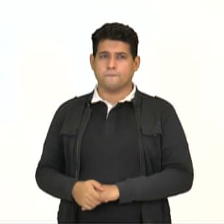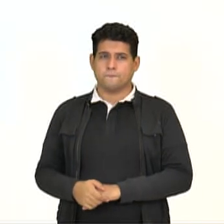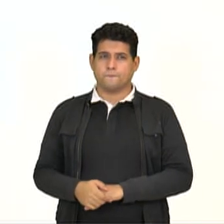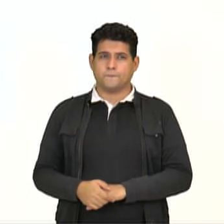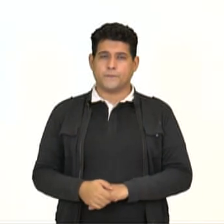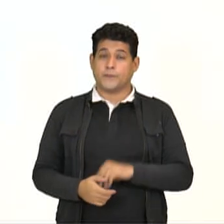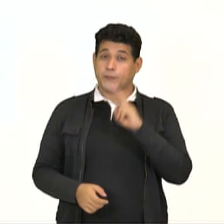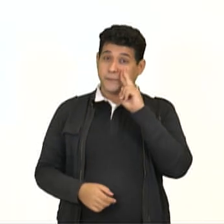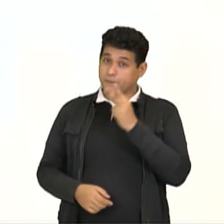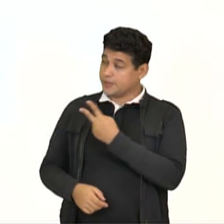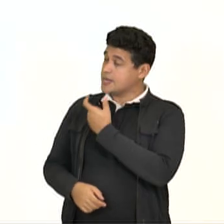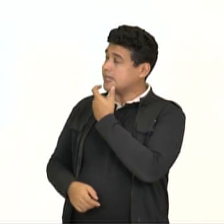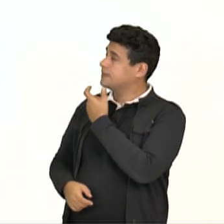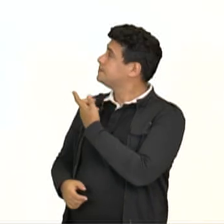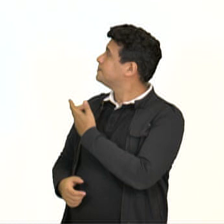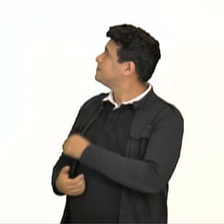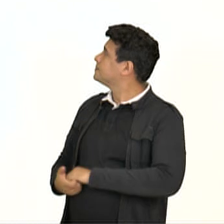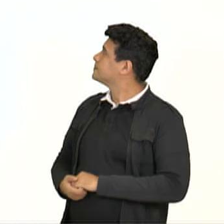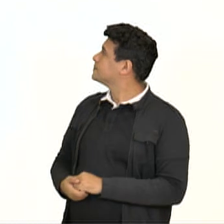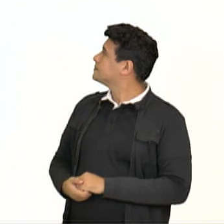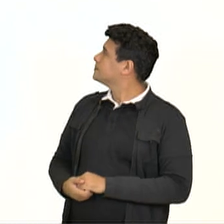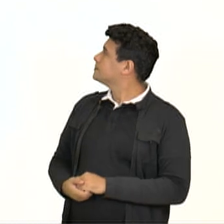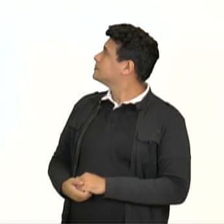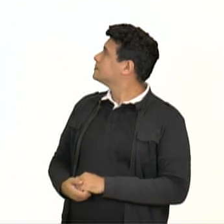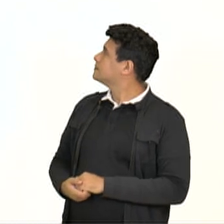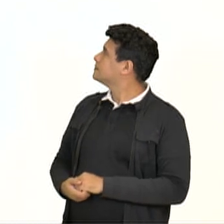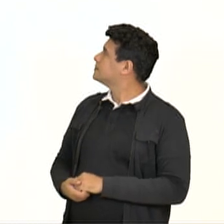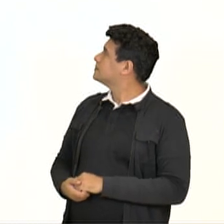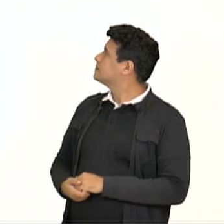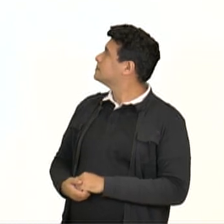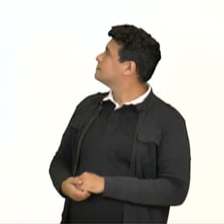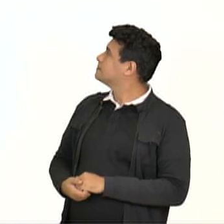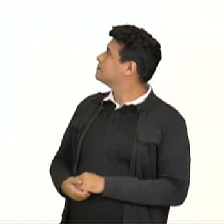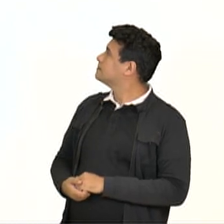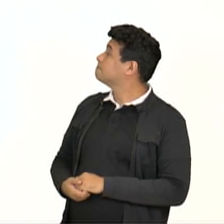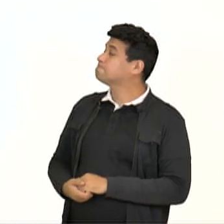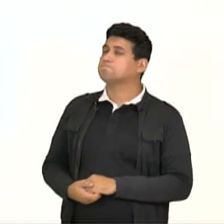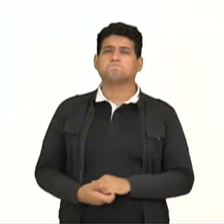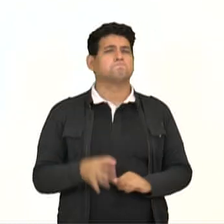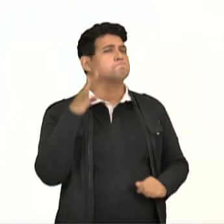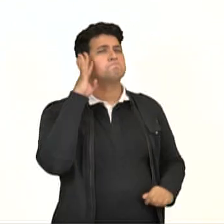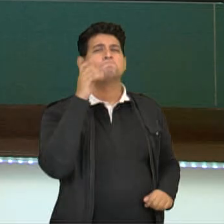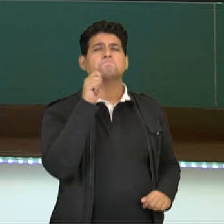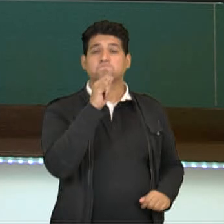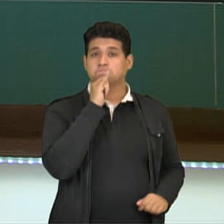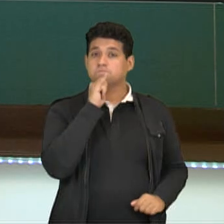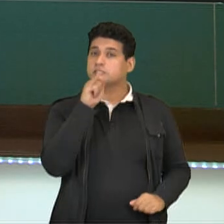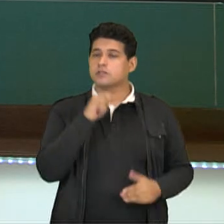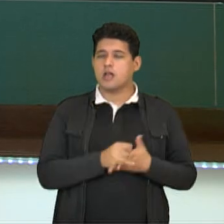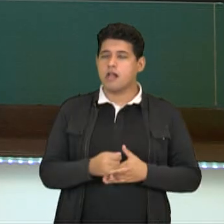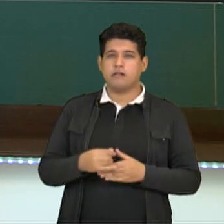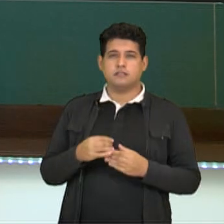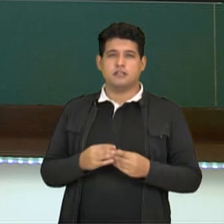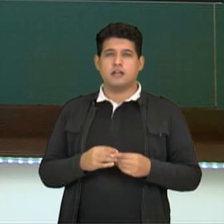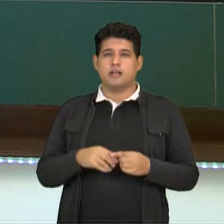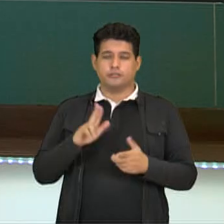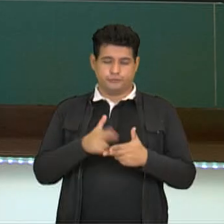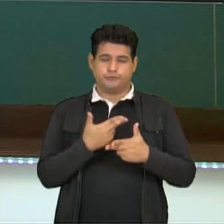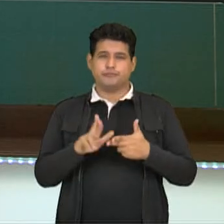will happen if you eat too much chocolate? O que vai acontecer se você comer